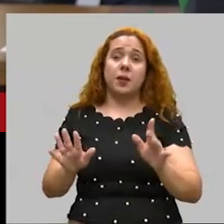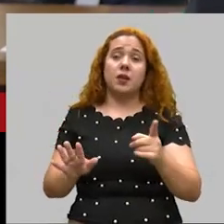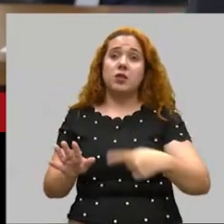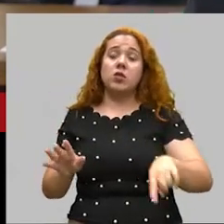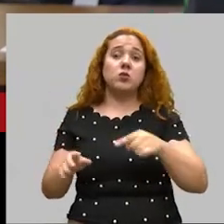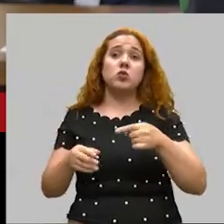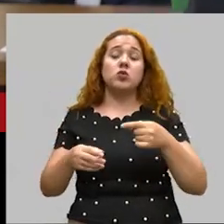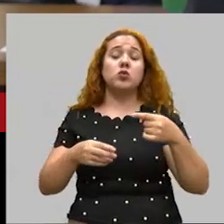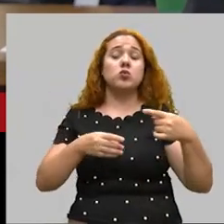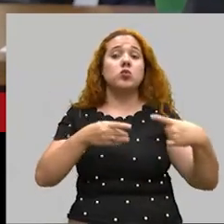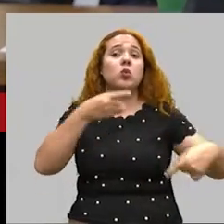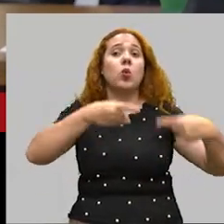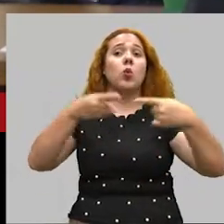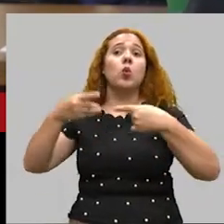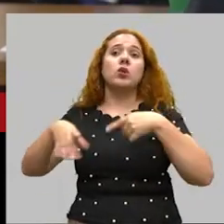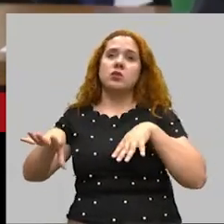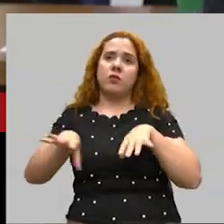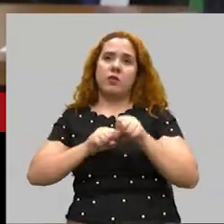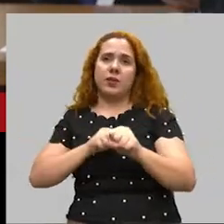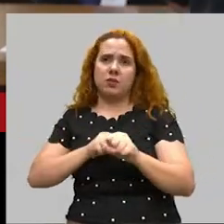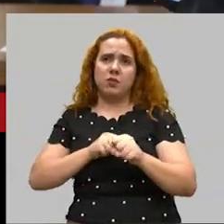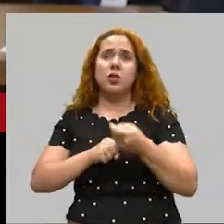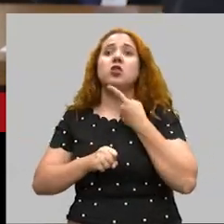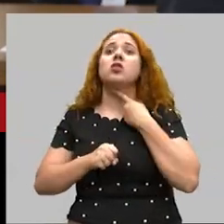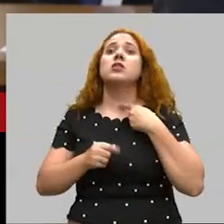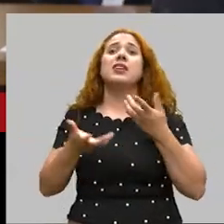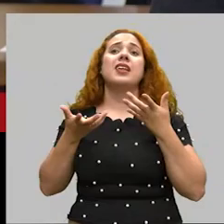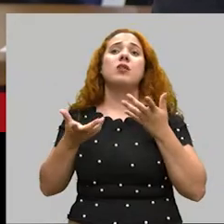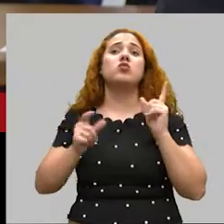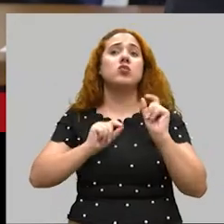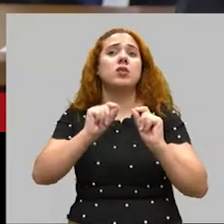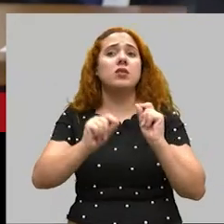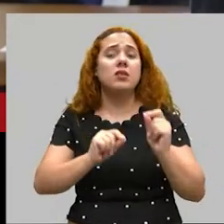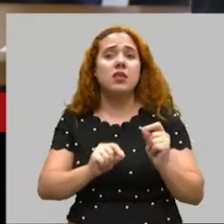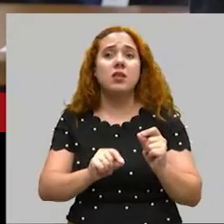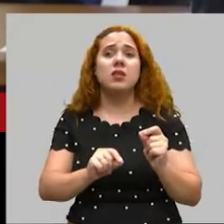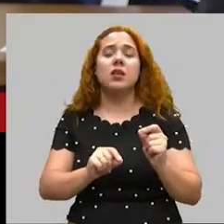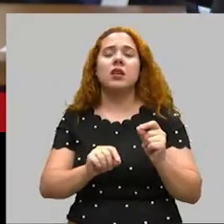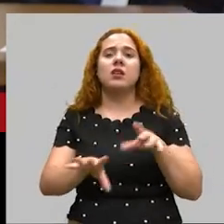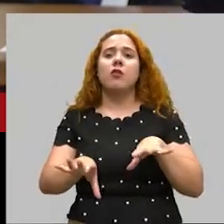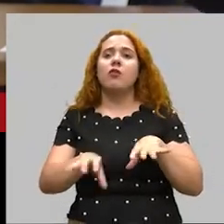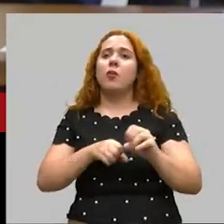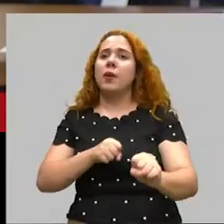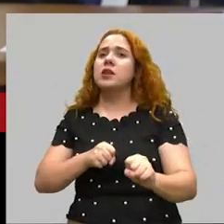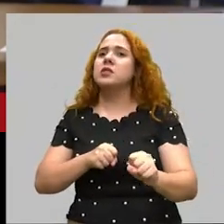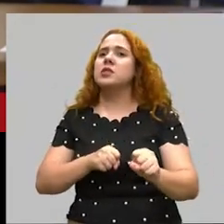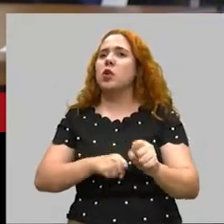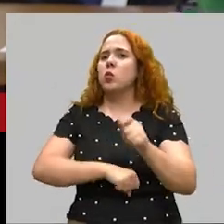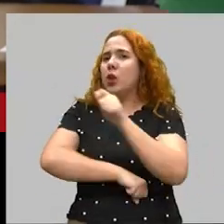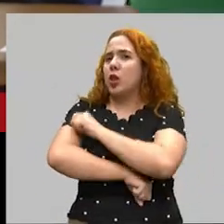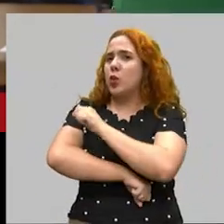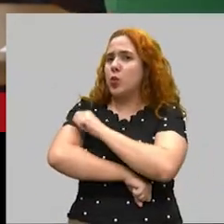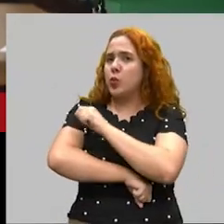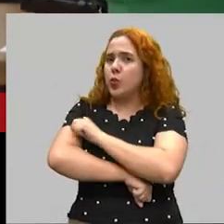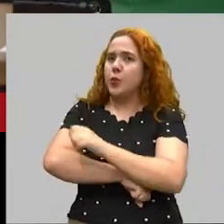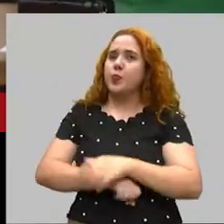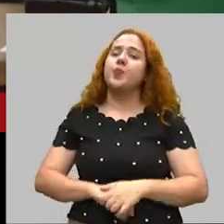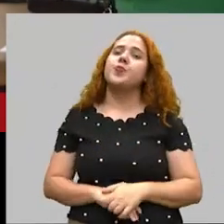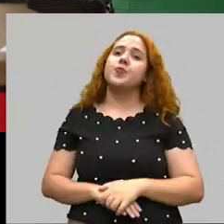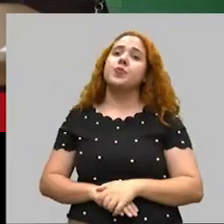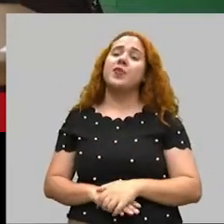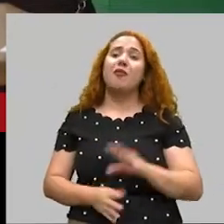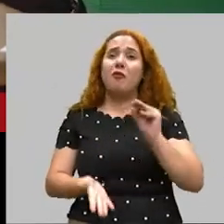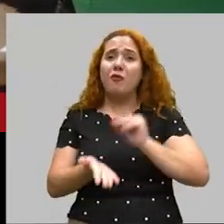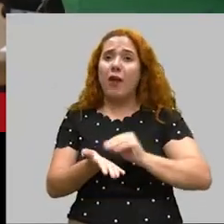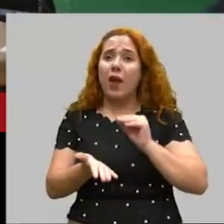que é essa formação O que que a gente quer na formação do dos Estudantes né do fundamental do médio Então na verdade falta